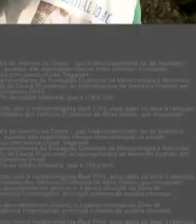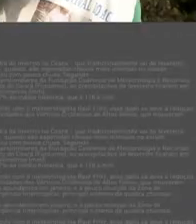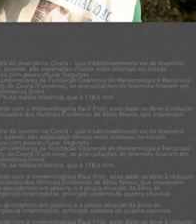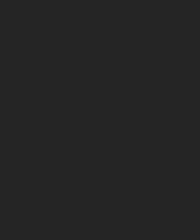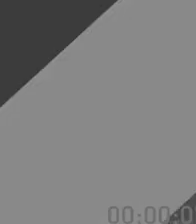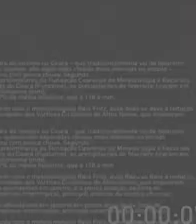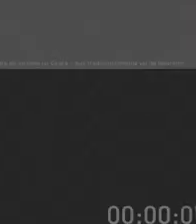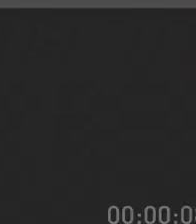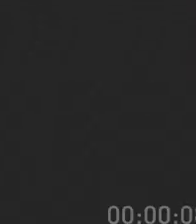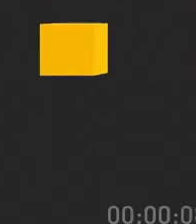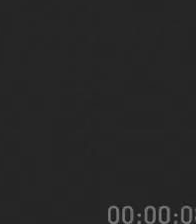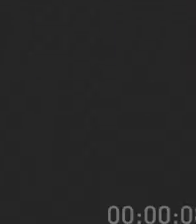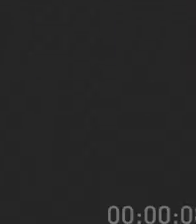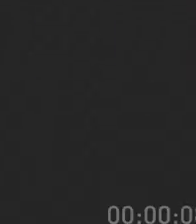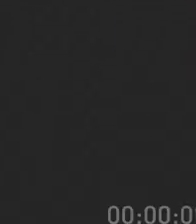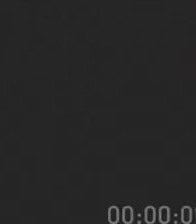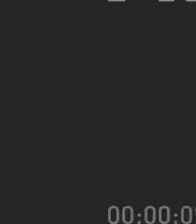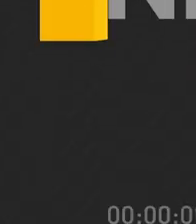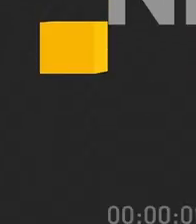ae